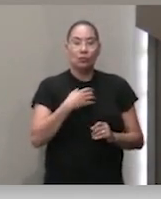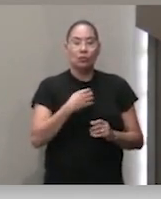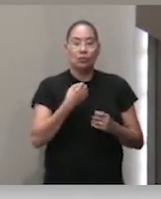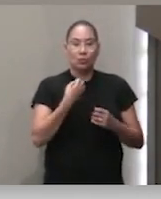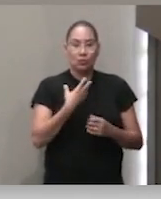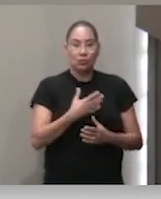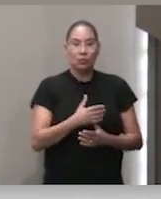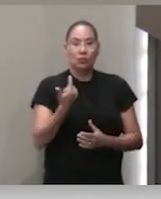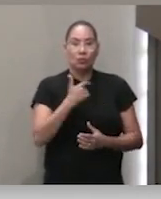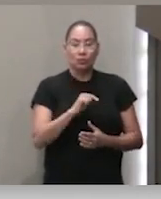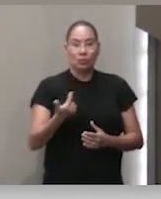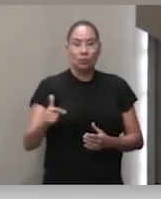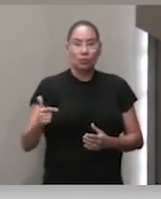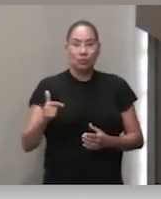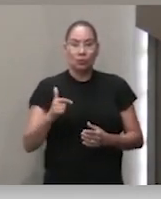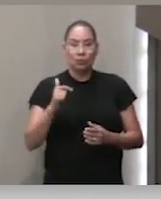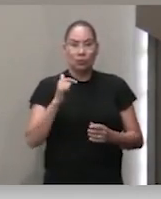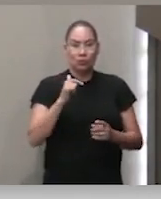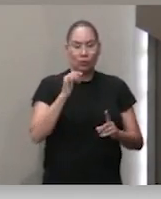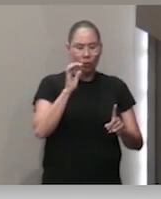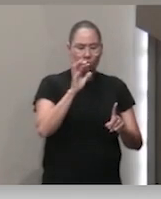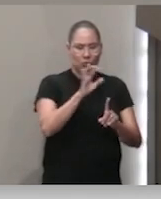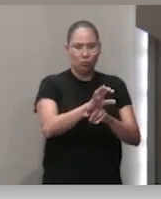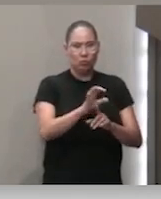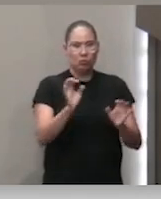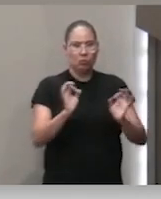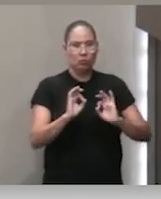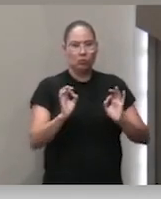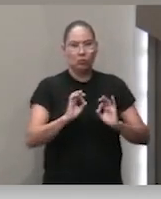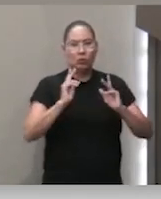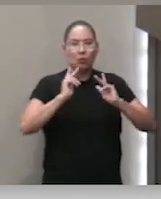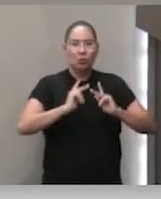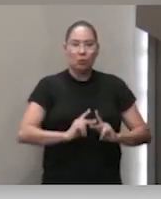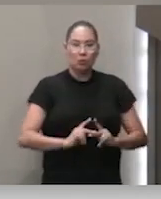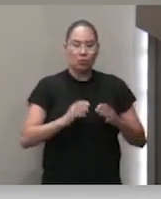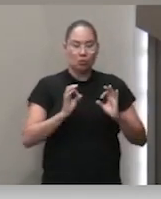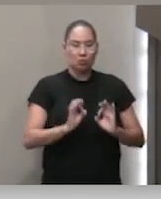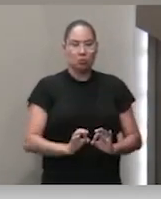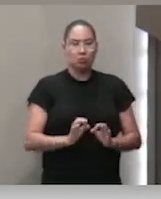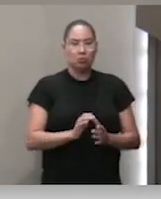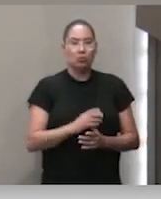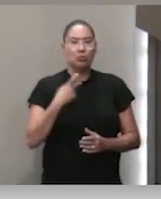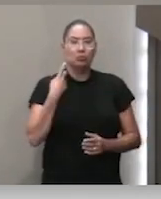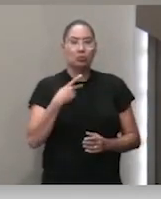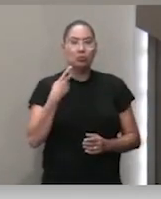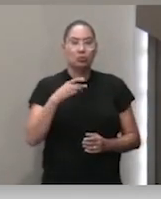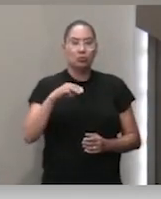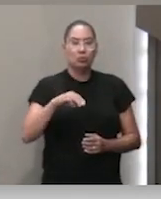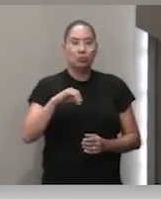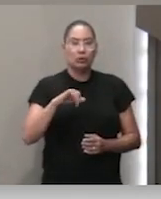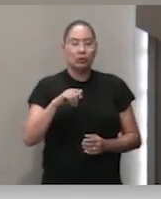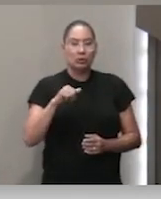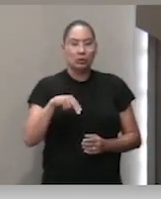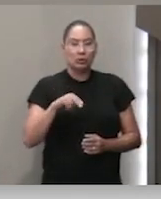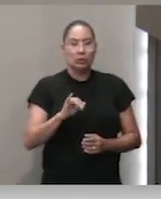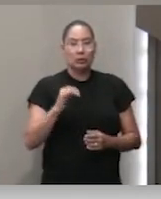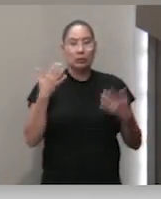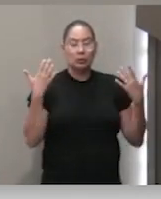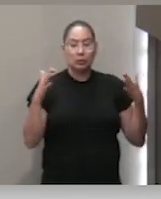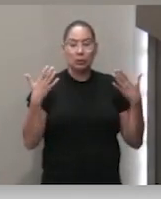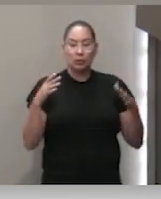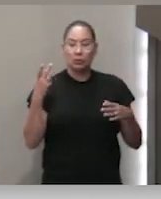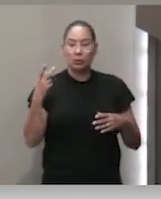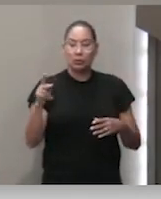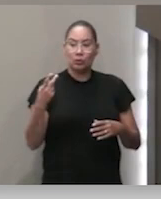assim ataque a ninguém, ele é uma pessoa idônea, né, vereador Milani? E assim, parabéns pelo seu